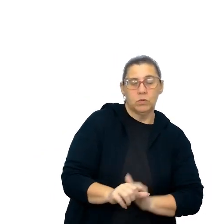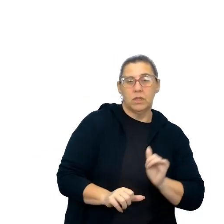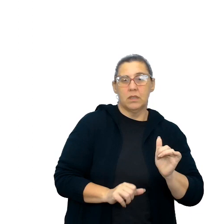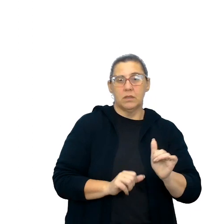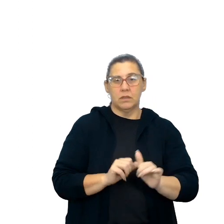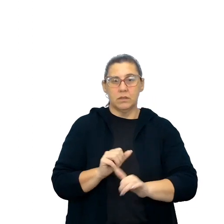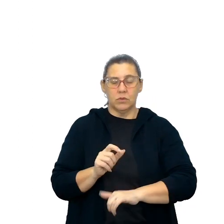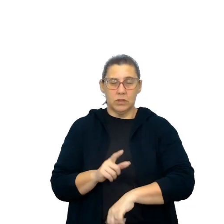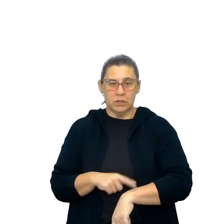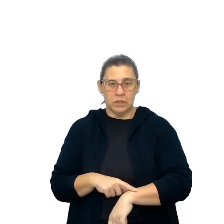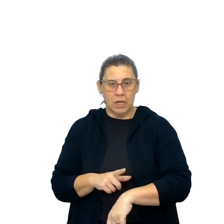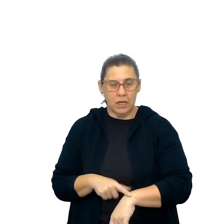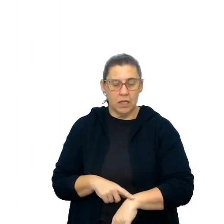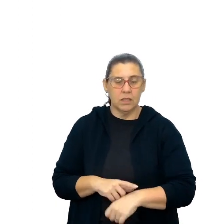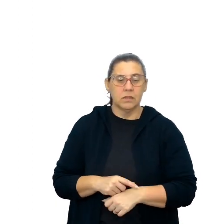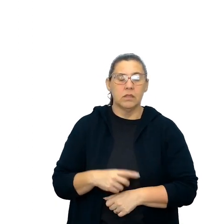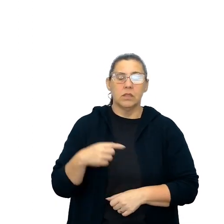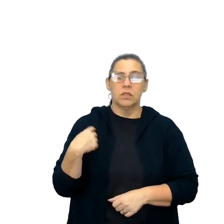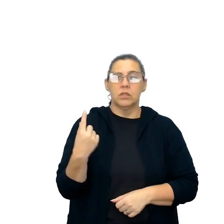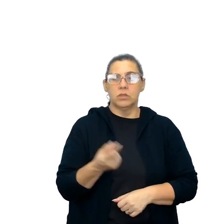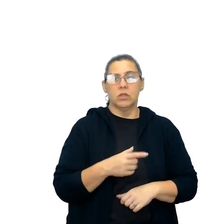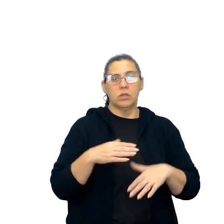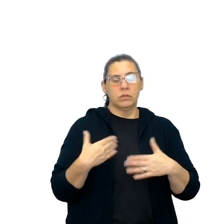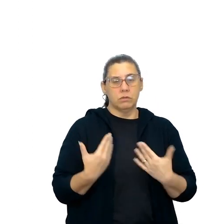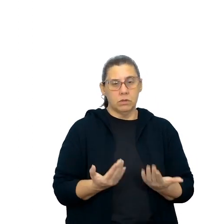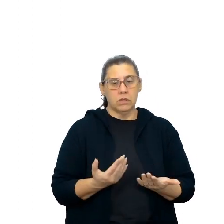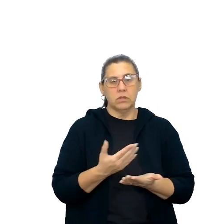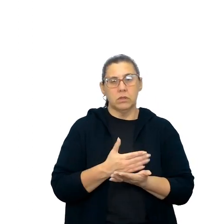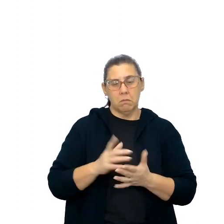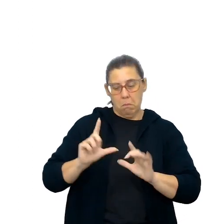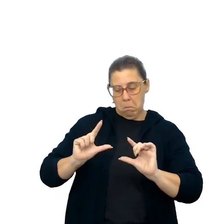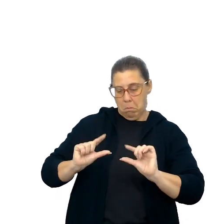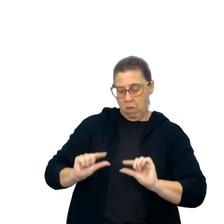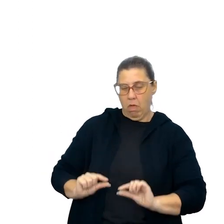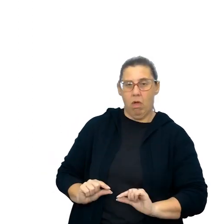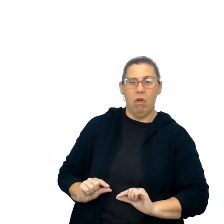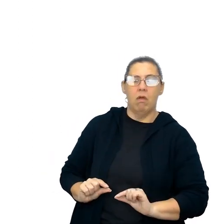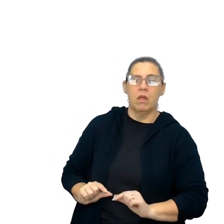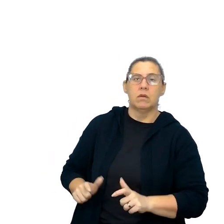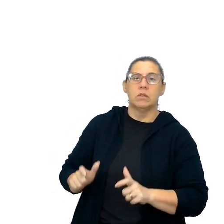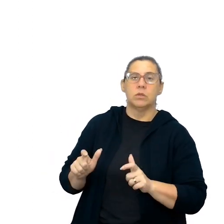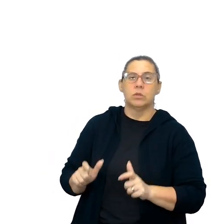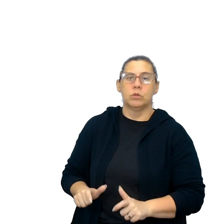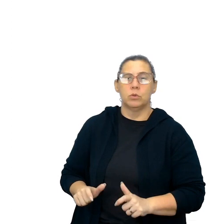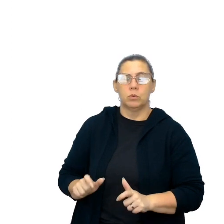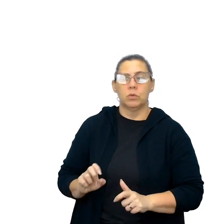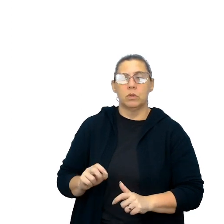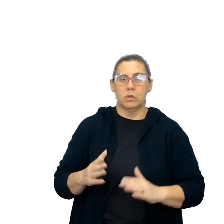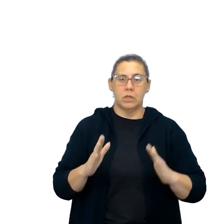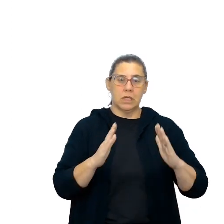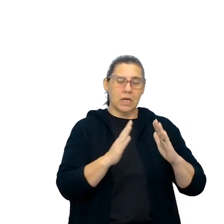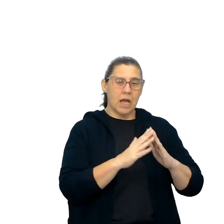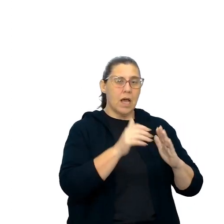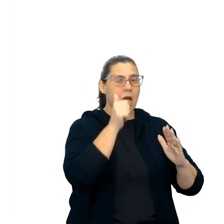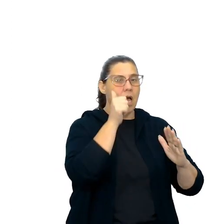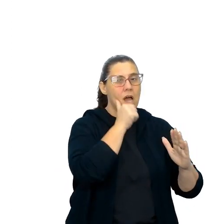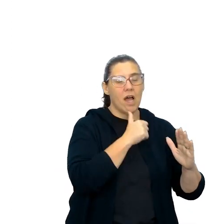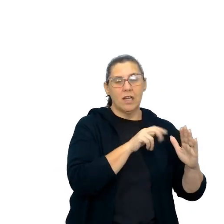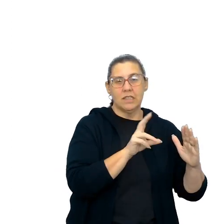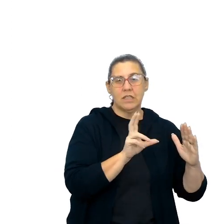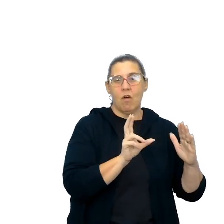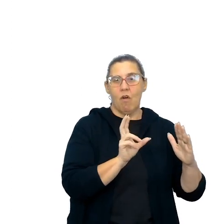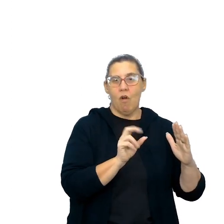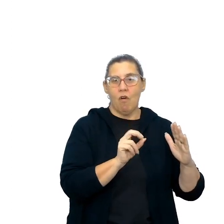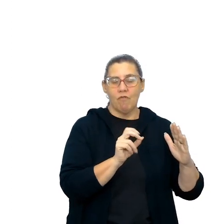tempo, né? Quando nós estamos pequenos num local ou na casa da nossa avó, normalmente,